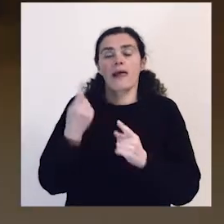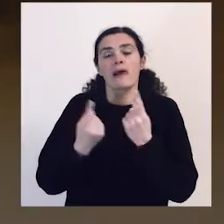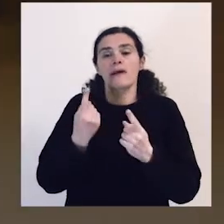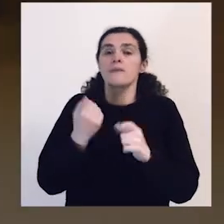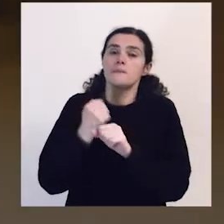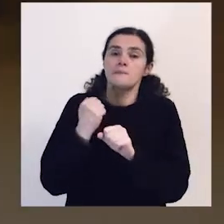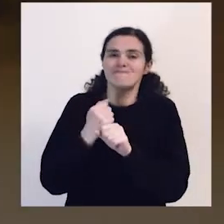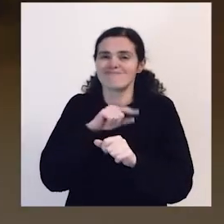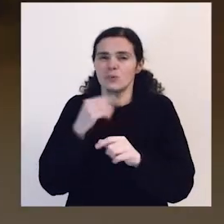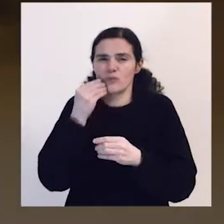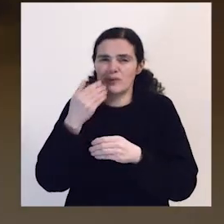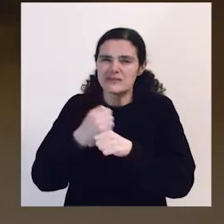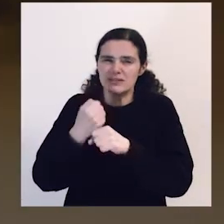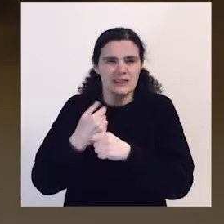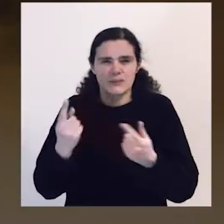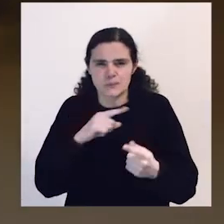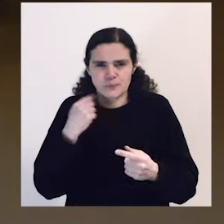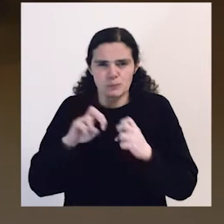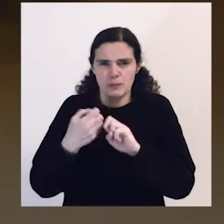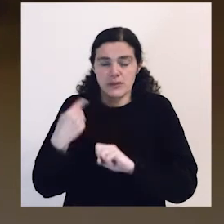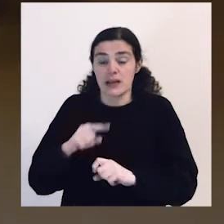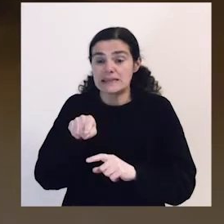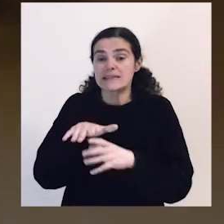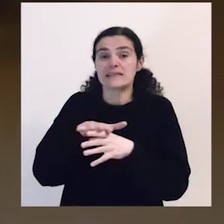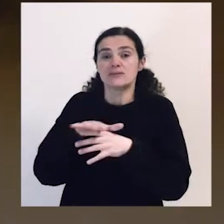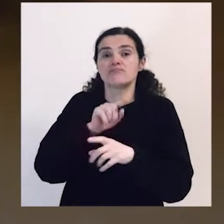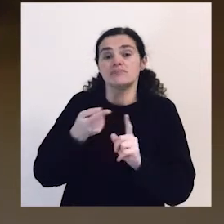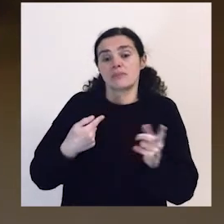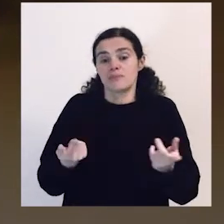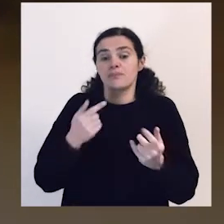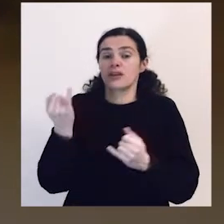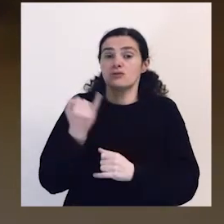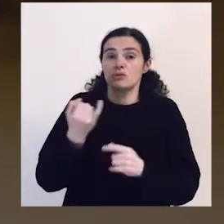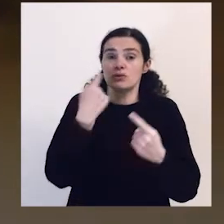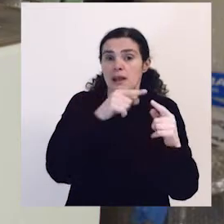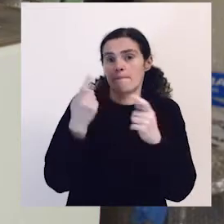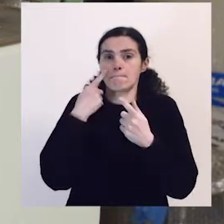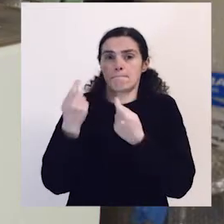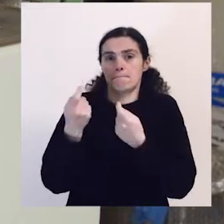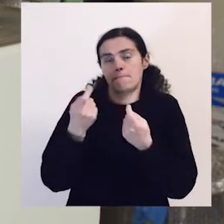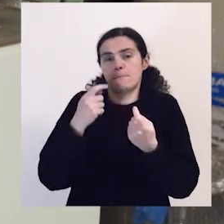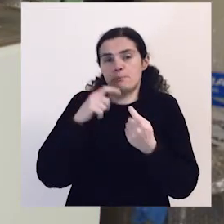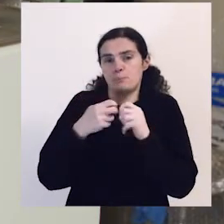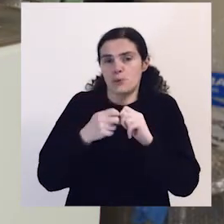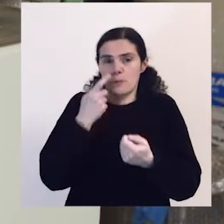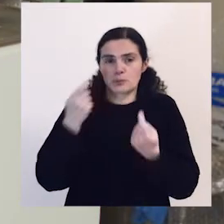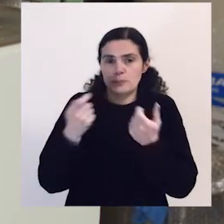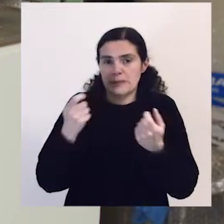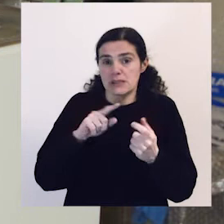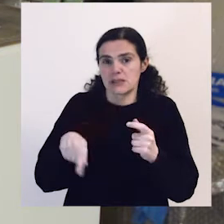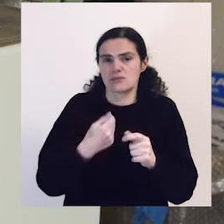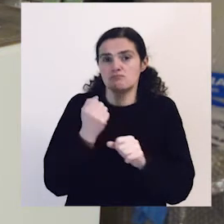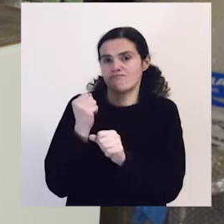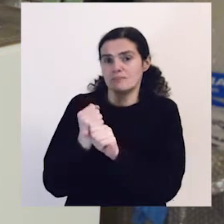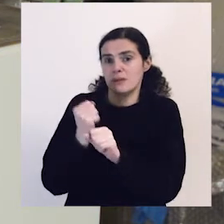que estão a começar a ter problemas de funcionamento. Uma situação que se está a passar com estas obras é que as várias instituições que têm problemas semelhantes com as obras do René Berthelot se